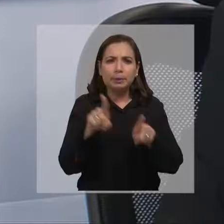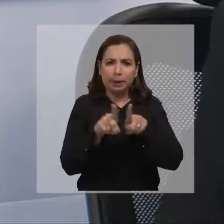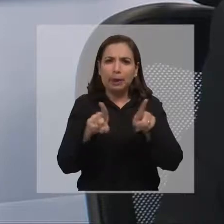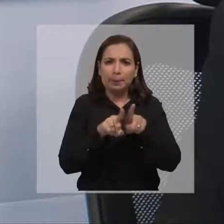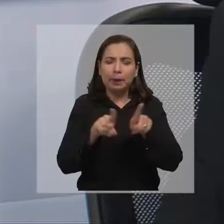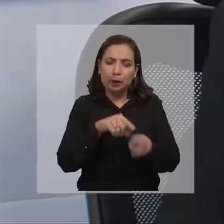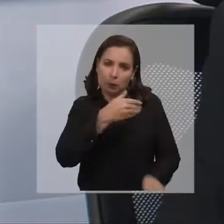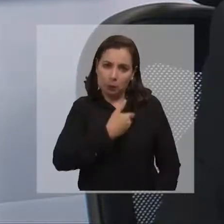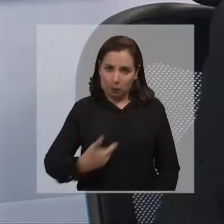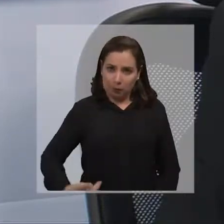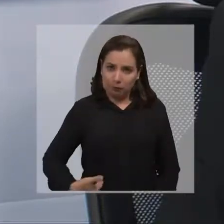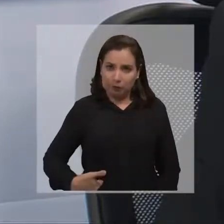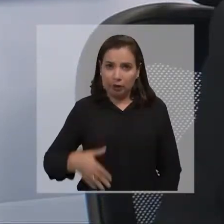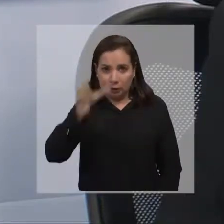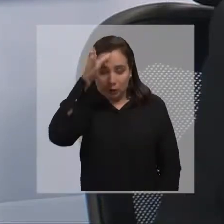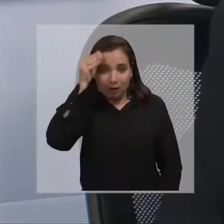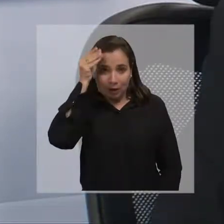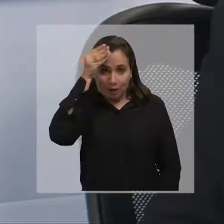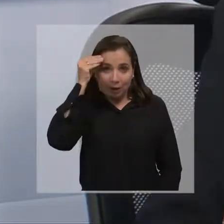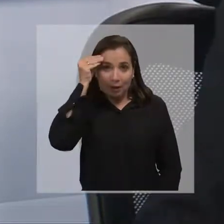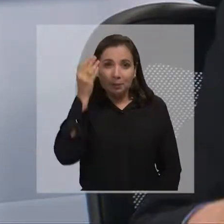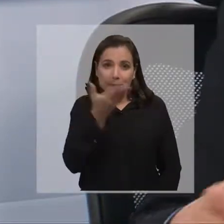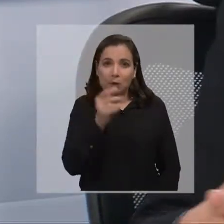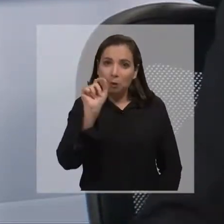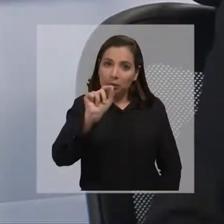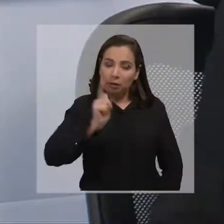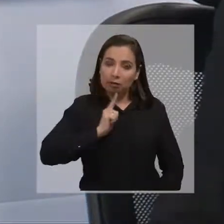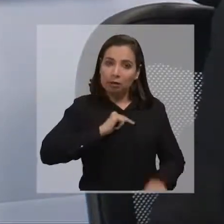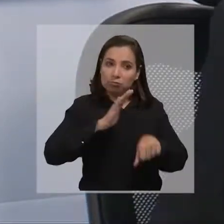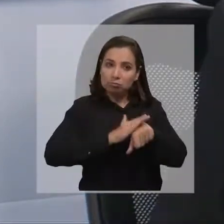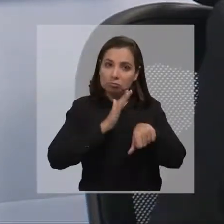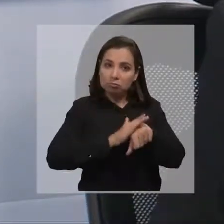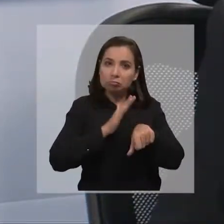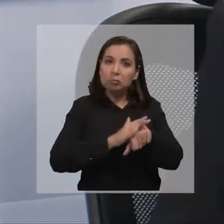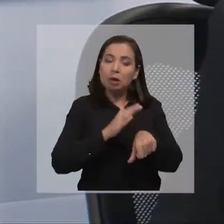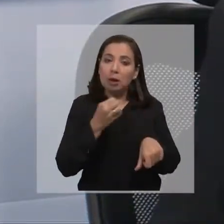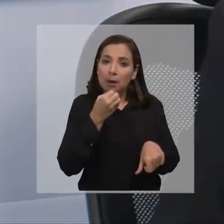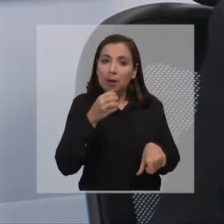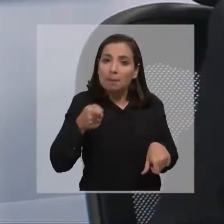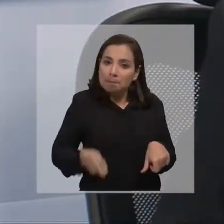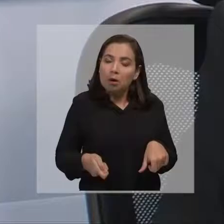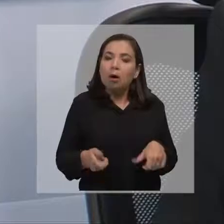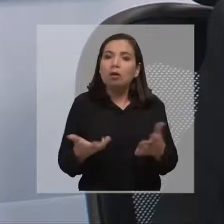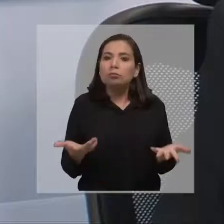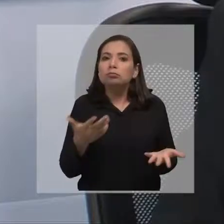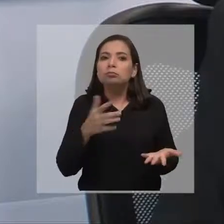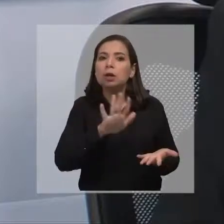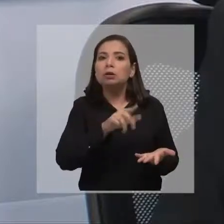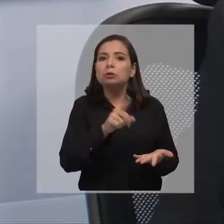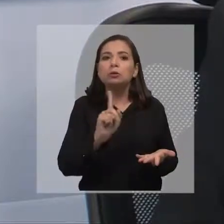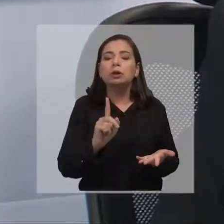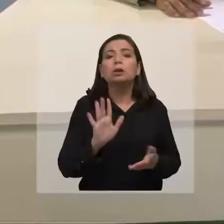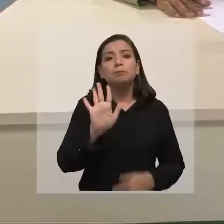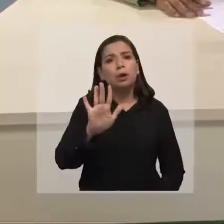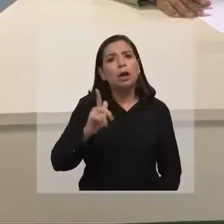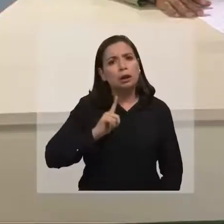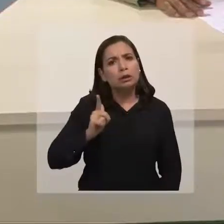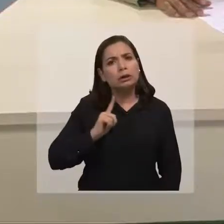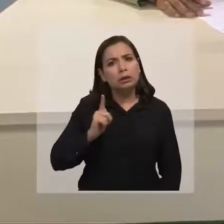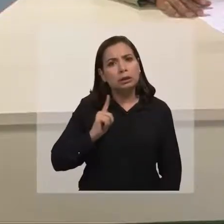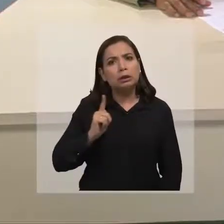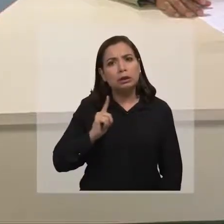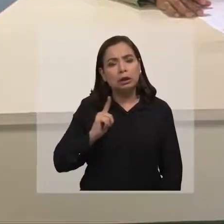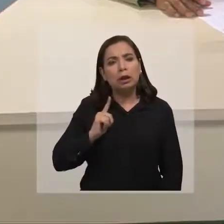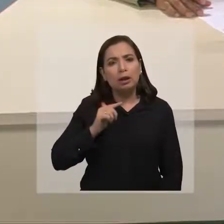céu de brigadeiro, né? Quem esperava que ele tivesse uma oposição radical, eu acho que não. Mais 70% de aprovação também. Não